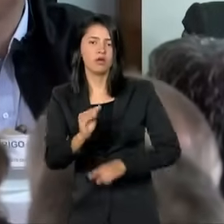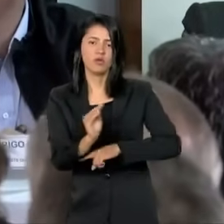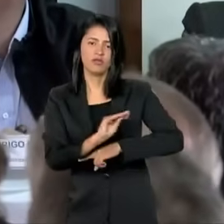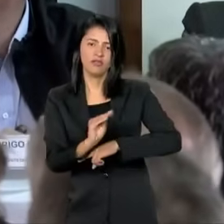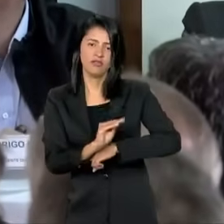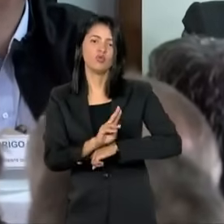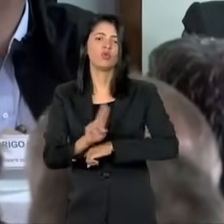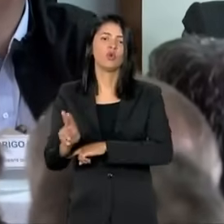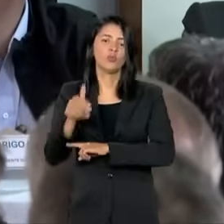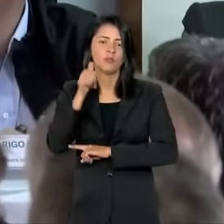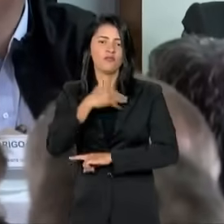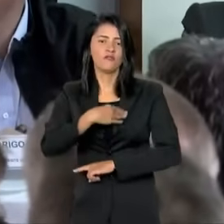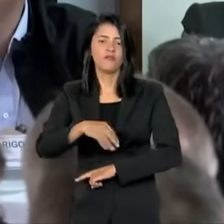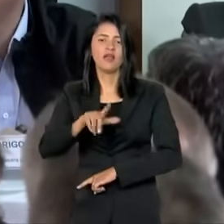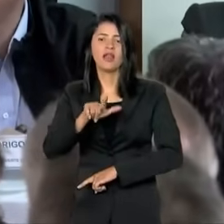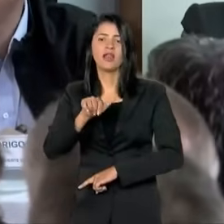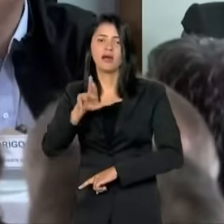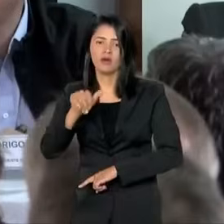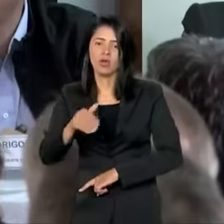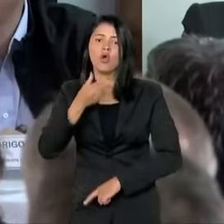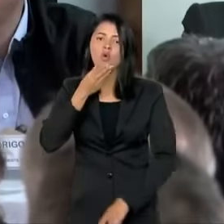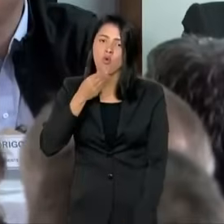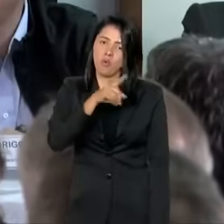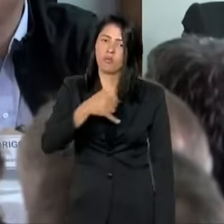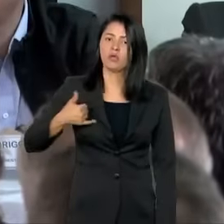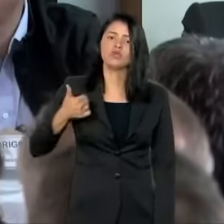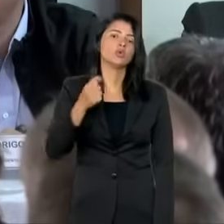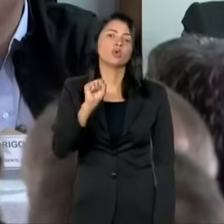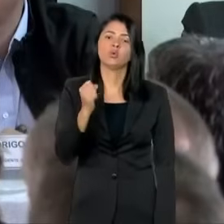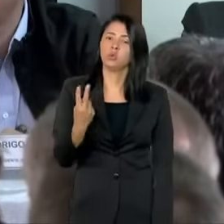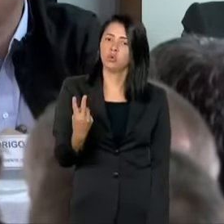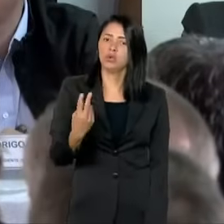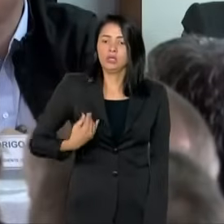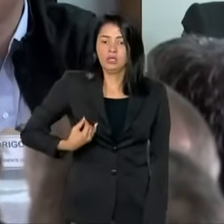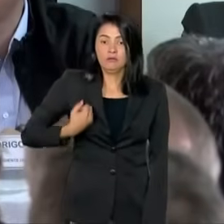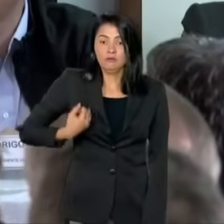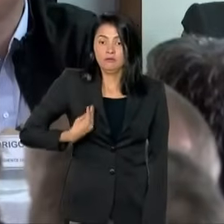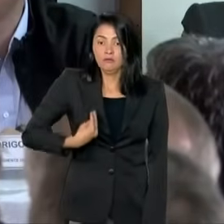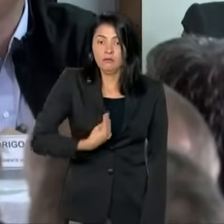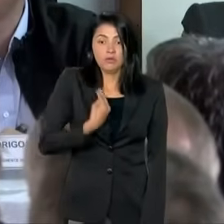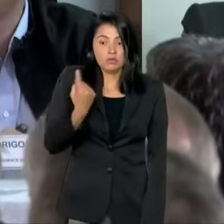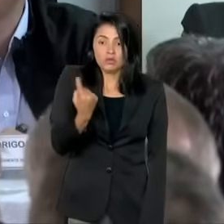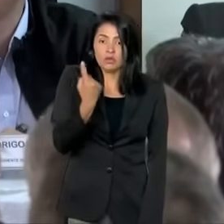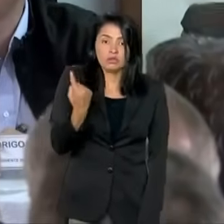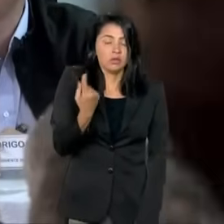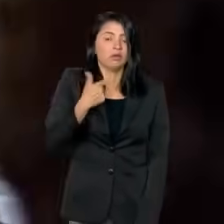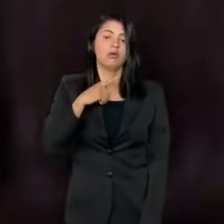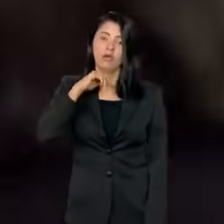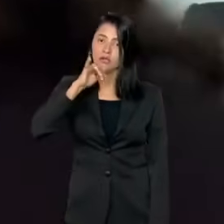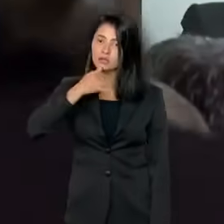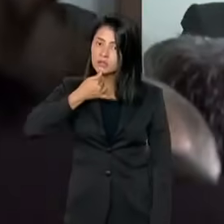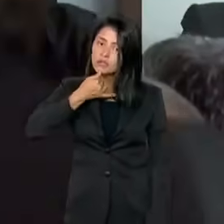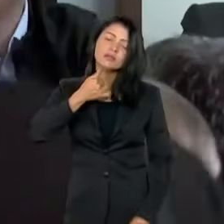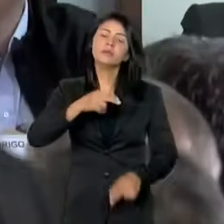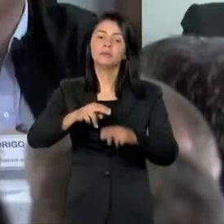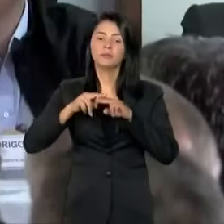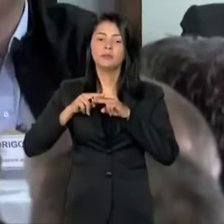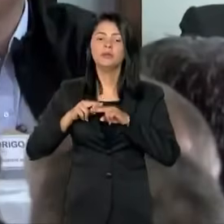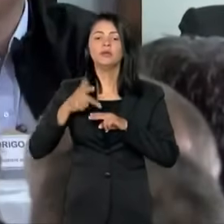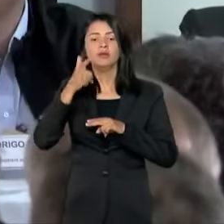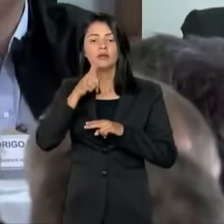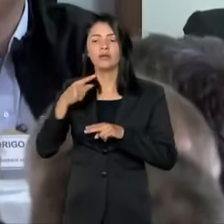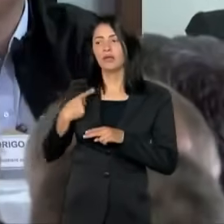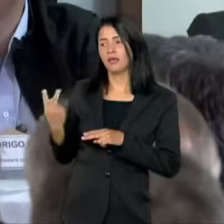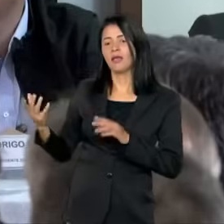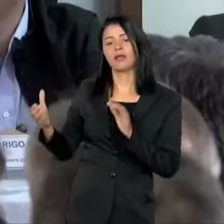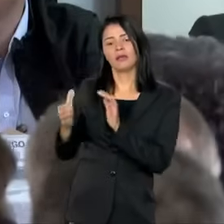dele. Ele sabe que um homem com 82 anos viver sozinho é muito triste. Por isso é que eu e Zé Múcio casamos